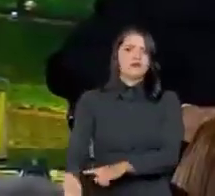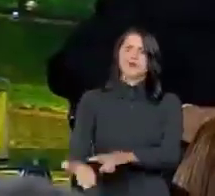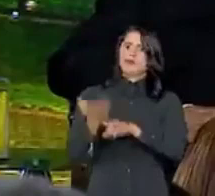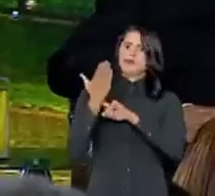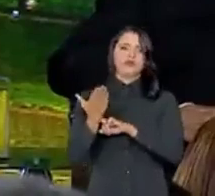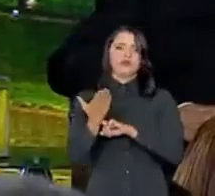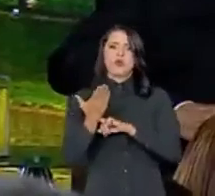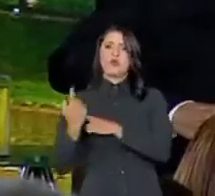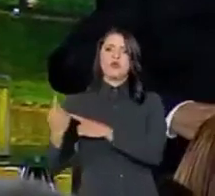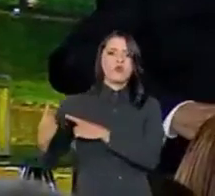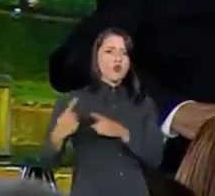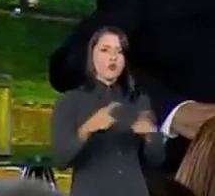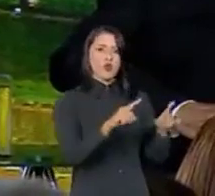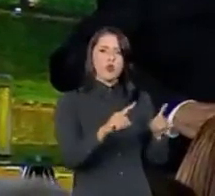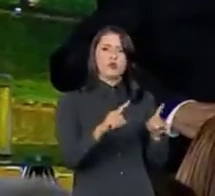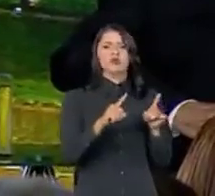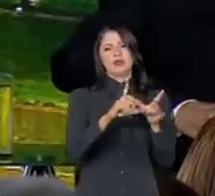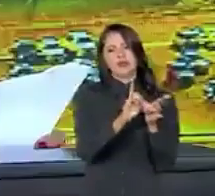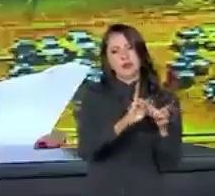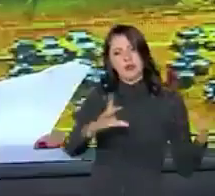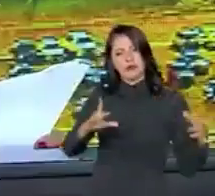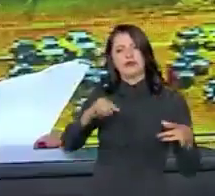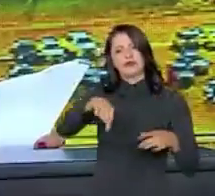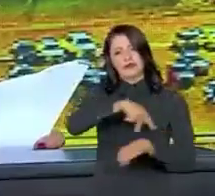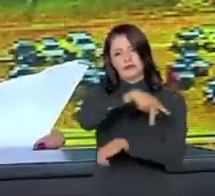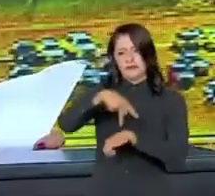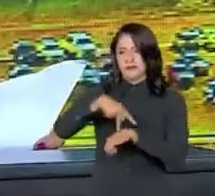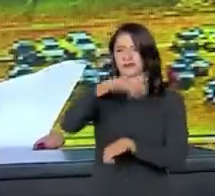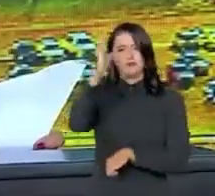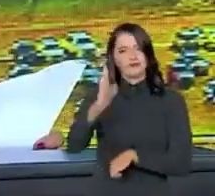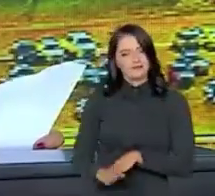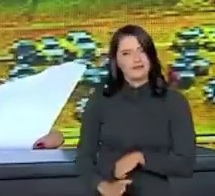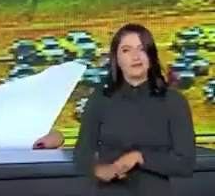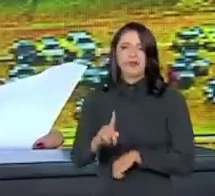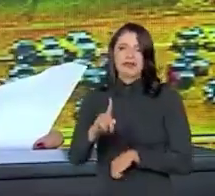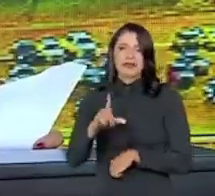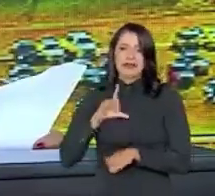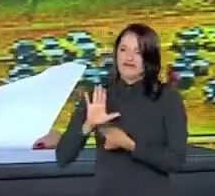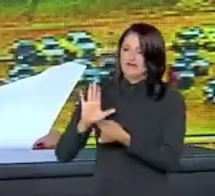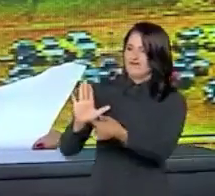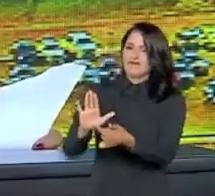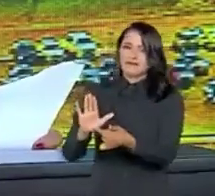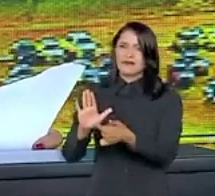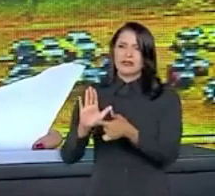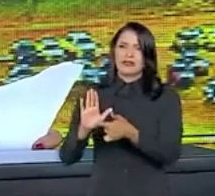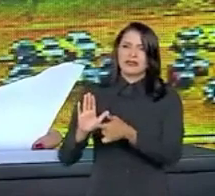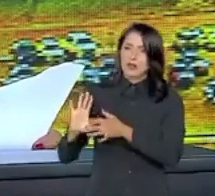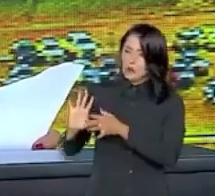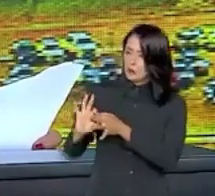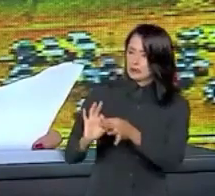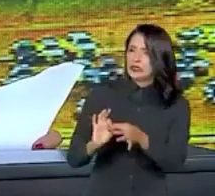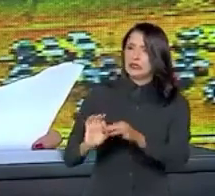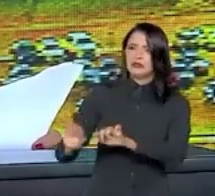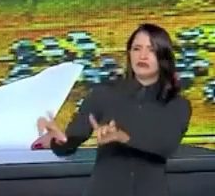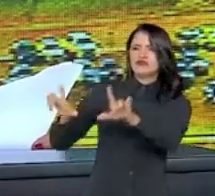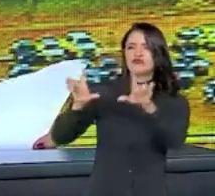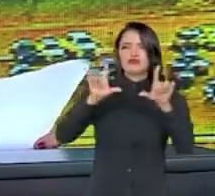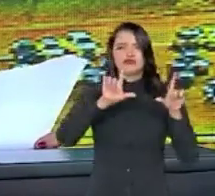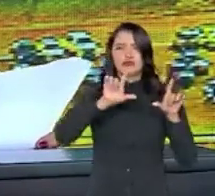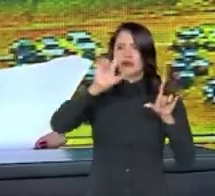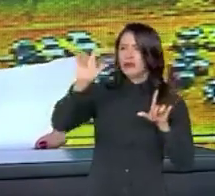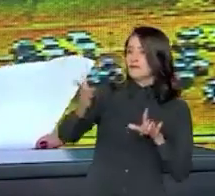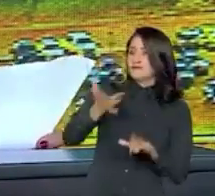regime democrático no país, promovendo cenas que nunca sairão de